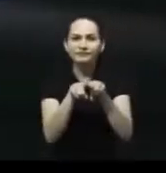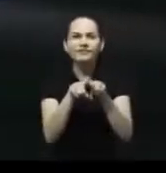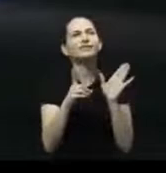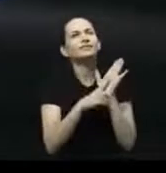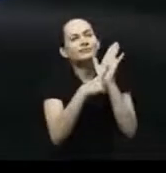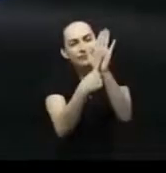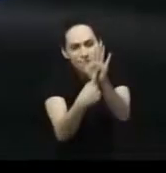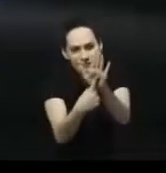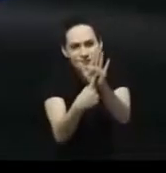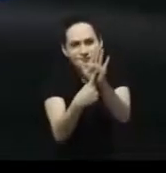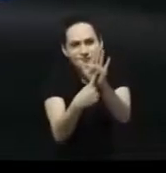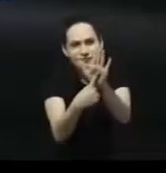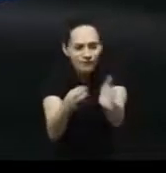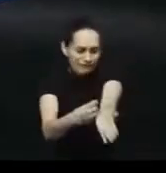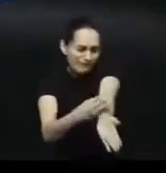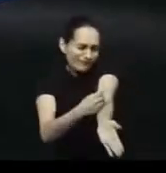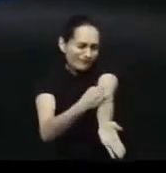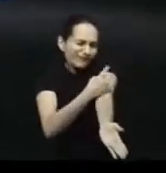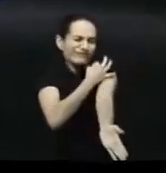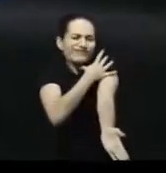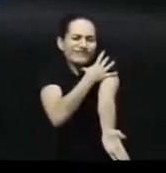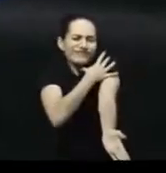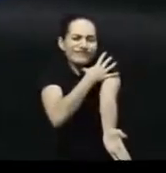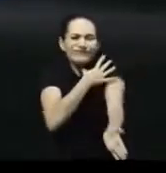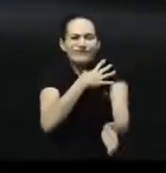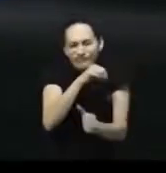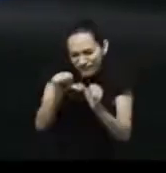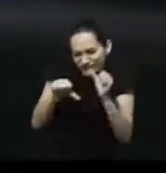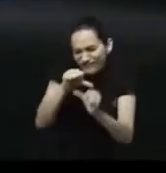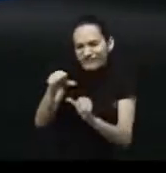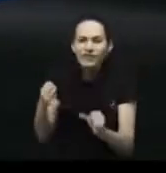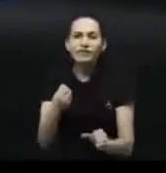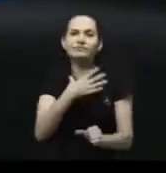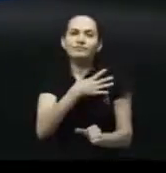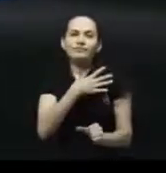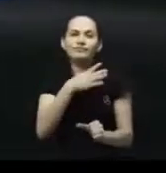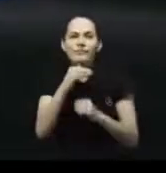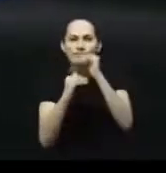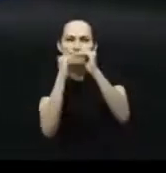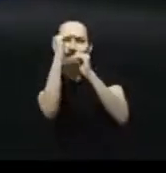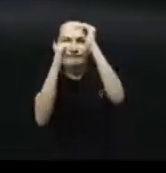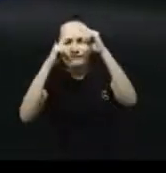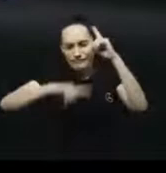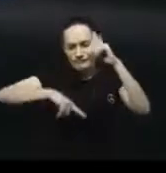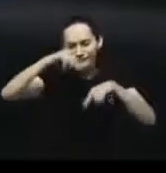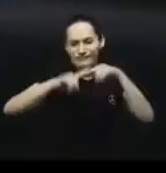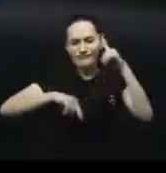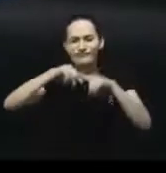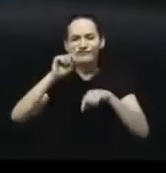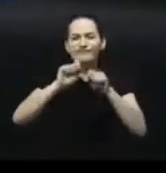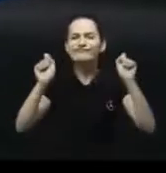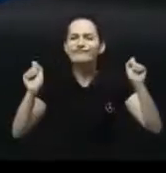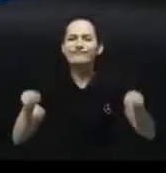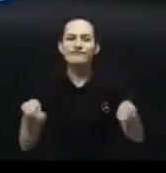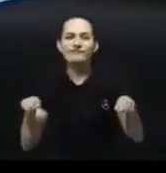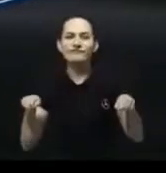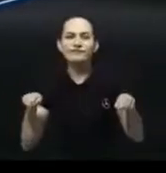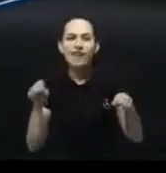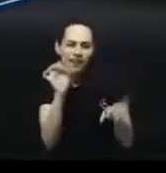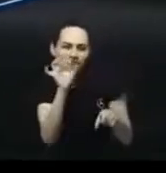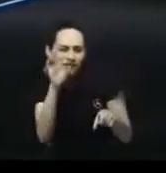demonstrasse a emoção que nos move a Inovar e desenvolver produtos e serviços